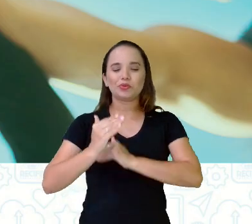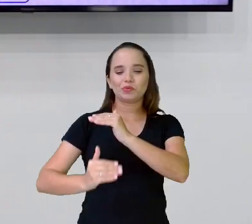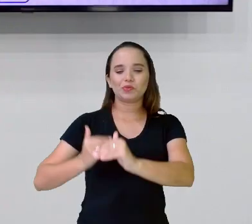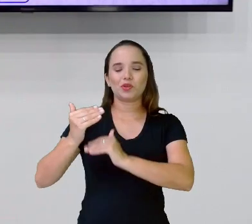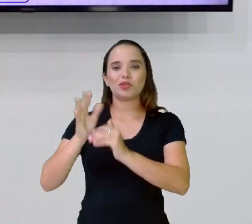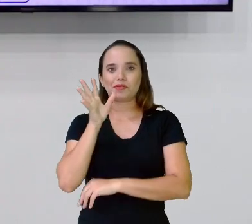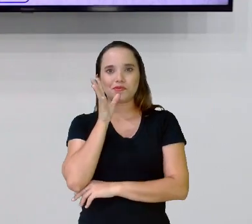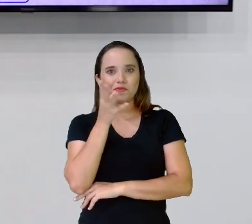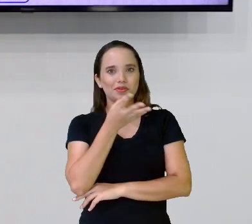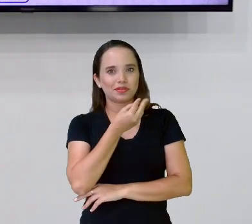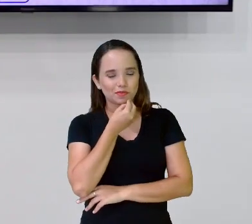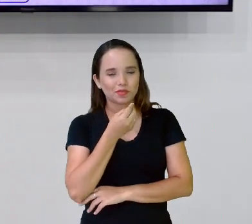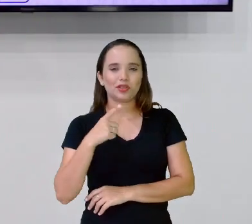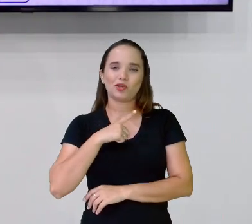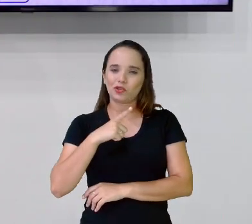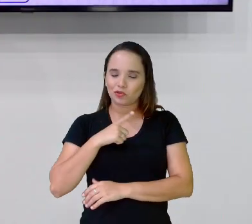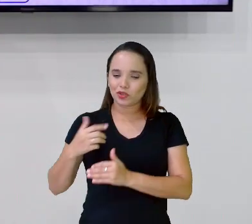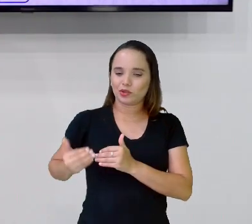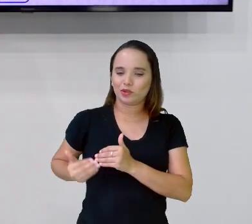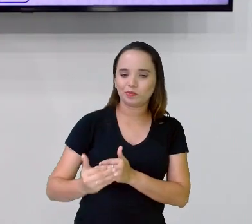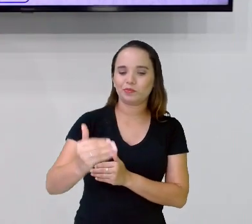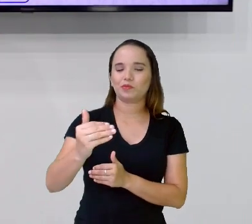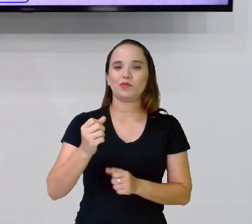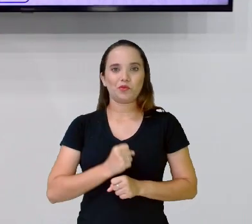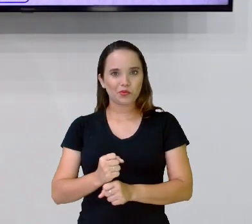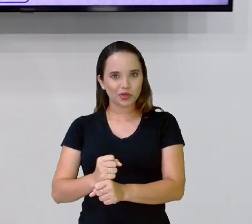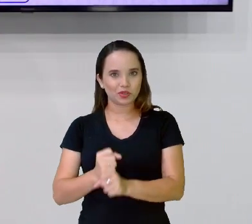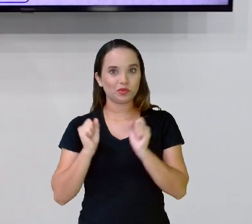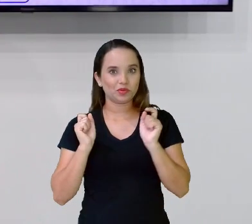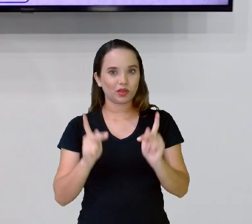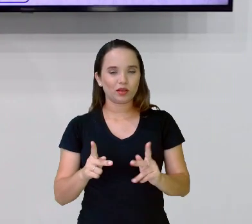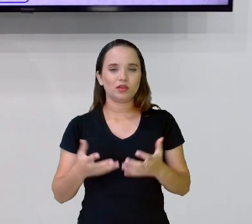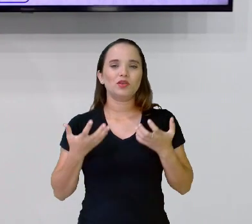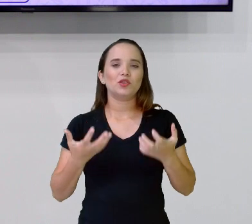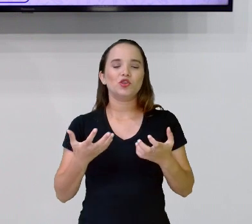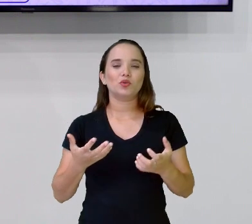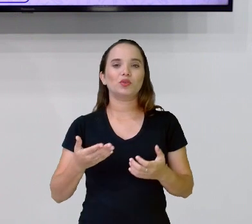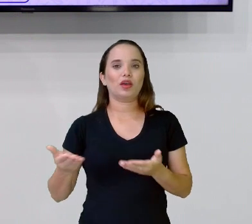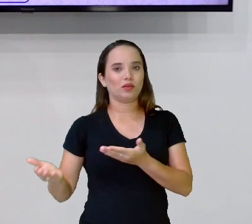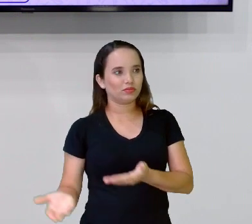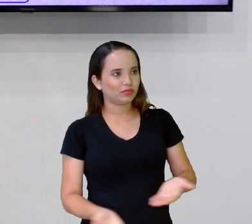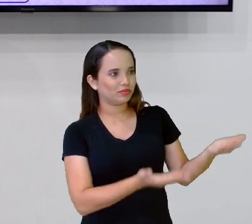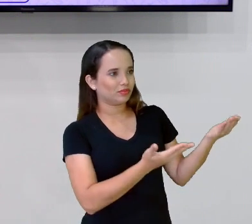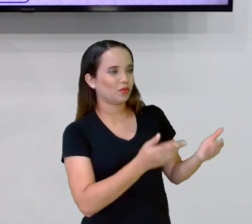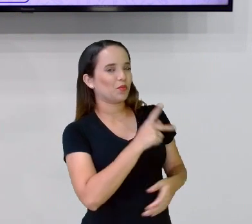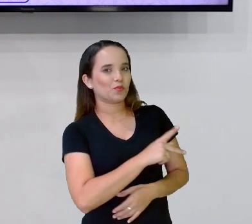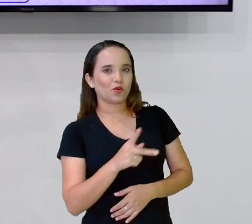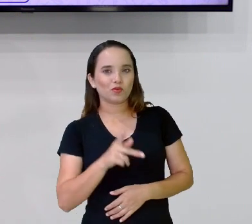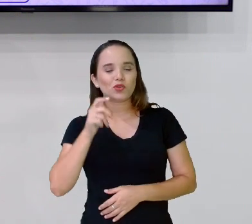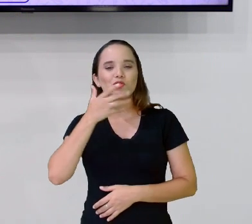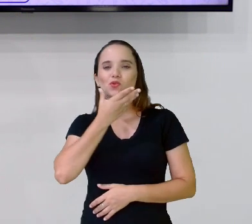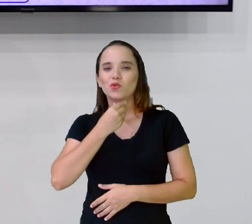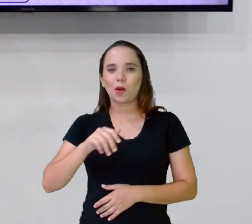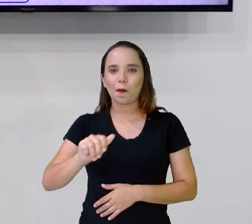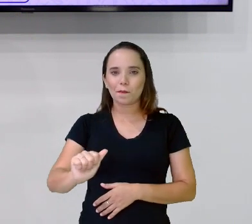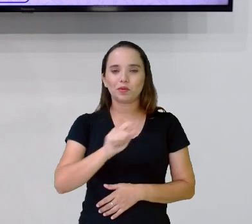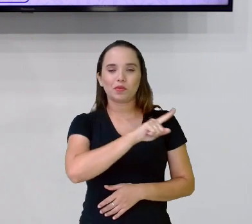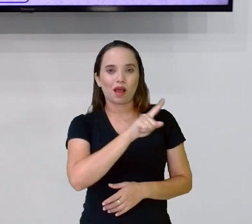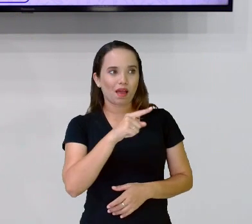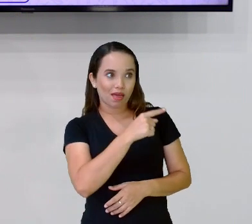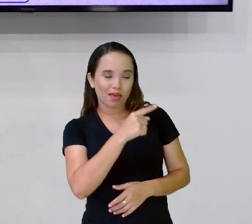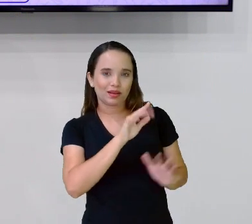de conhecimento que a gente vai ter ao longo desse ano, certo? E eu quero passar agora a palavra para o professor Armando para ele se